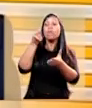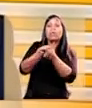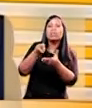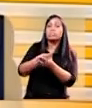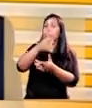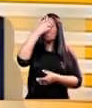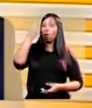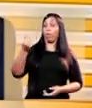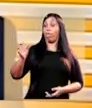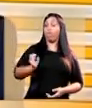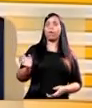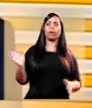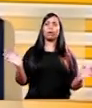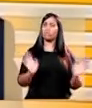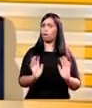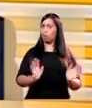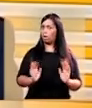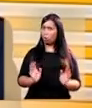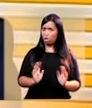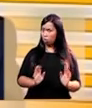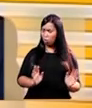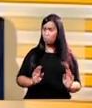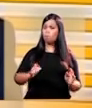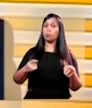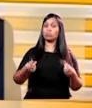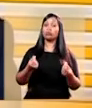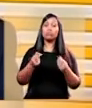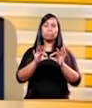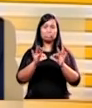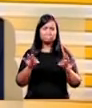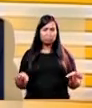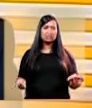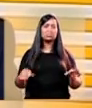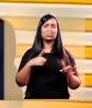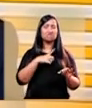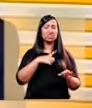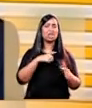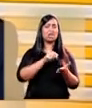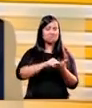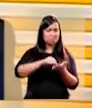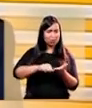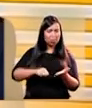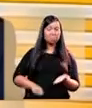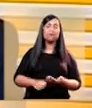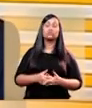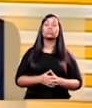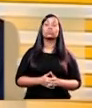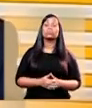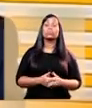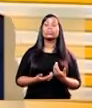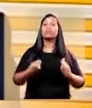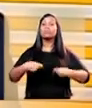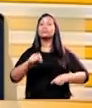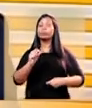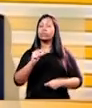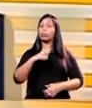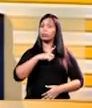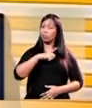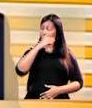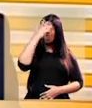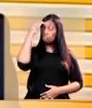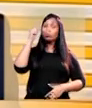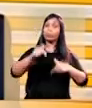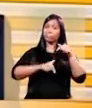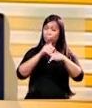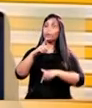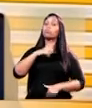se exige que a pessoa seja rica, não é nada disso, ao contrário, né? Pessoas muito simples ali têm o seu cadastro deferido. Né? O que precisa é só que a